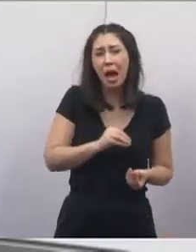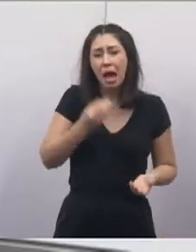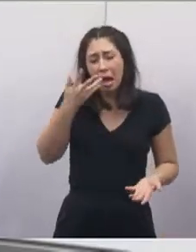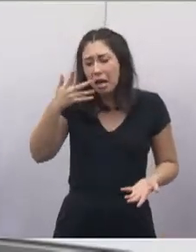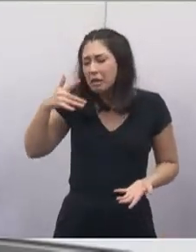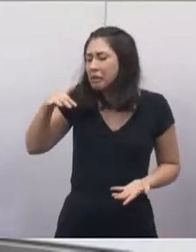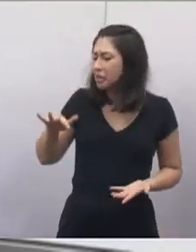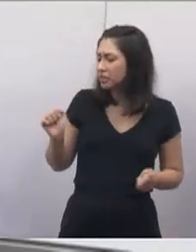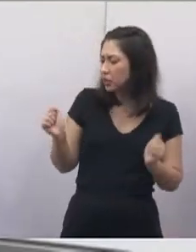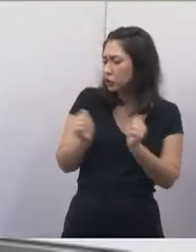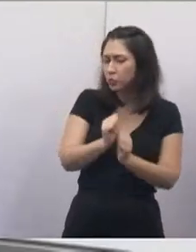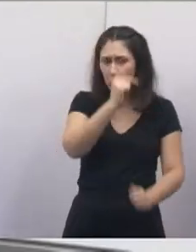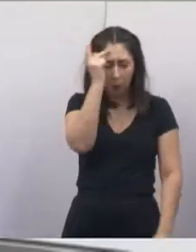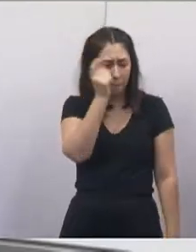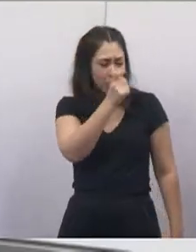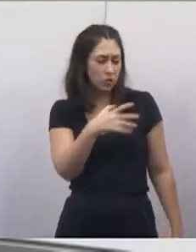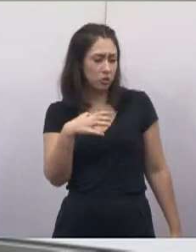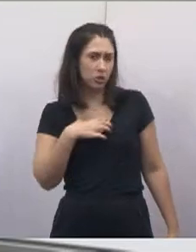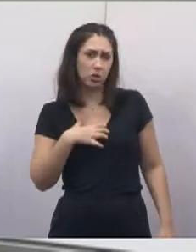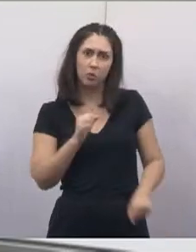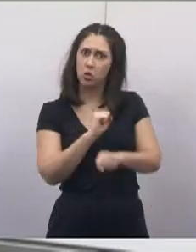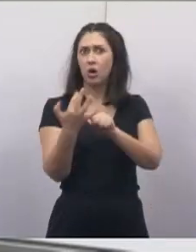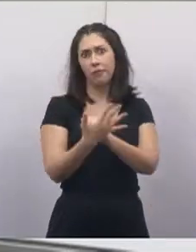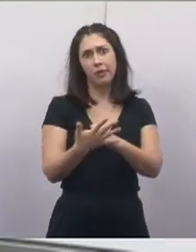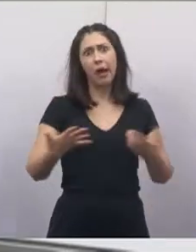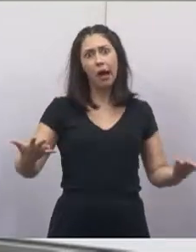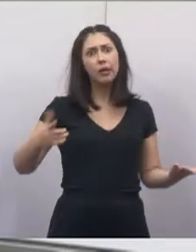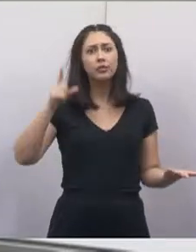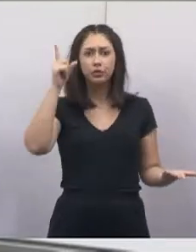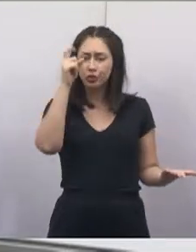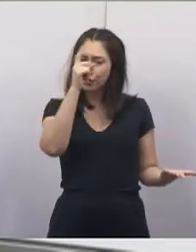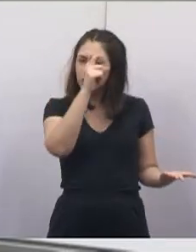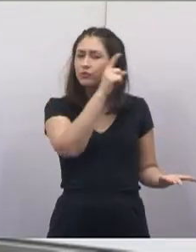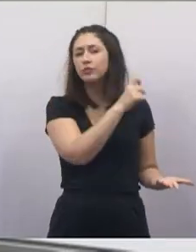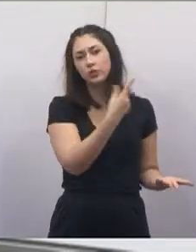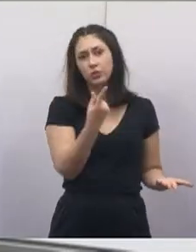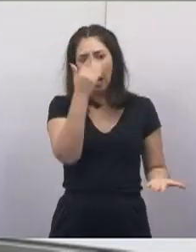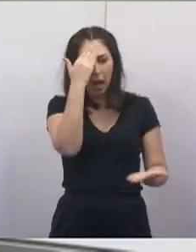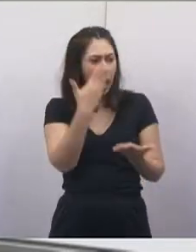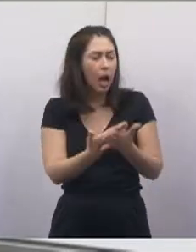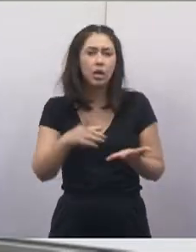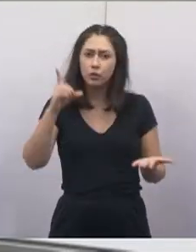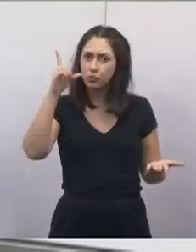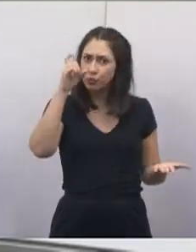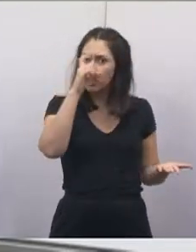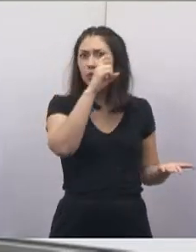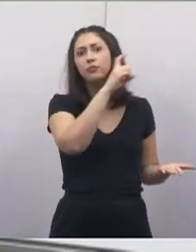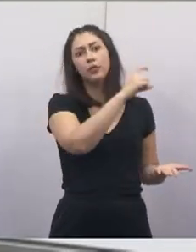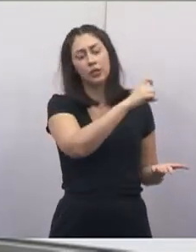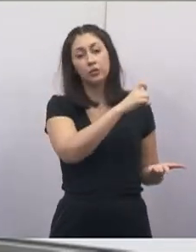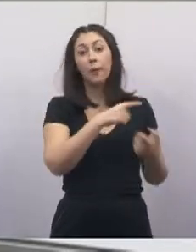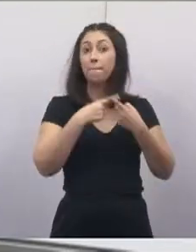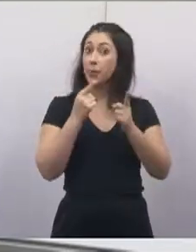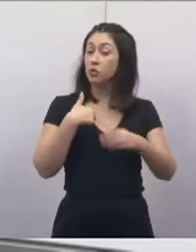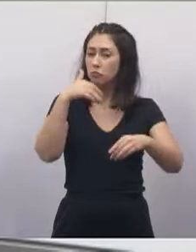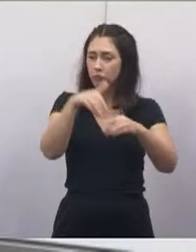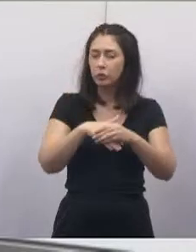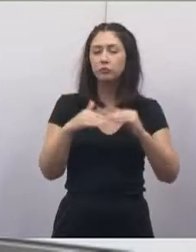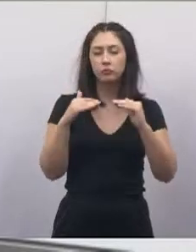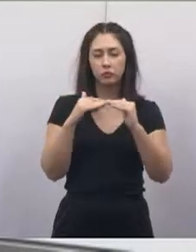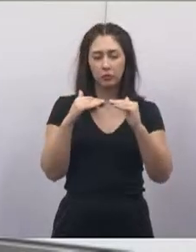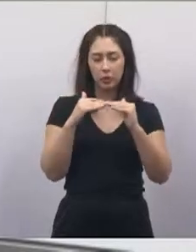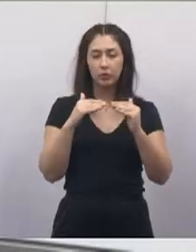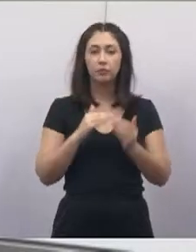de suspeita de Covid é difícil. É difícil acreditar isso está acontecendo na cidade de Jacareí, mas meu voto será